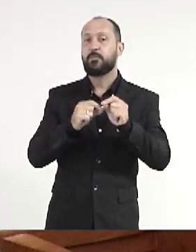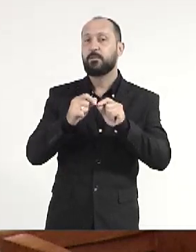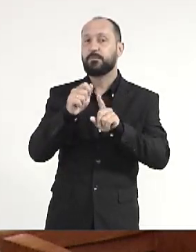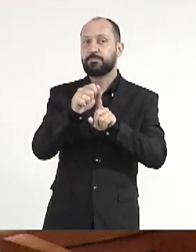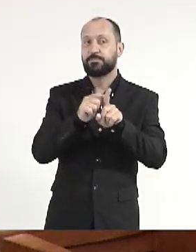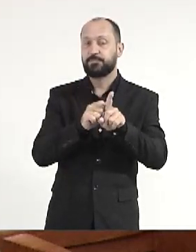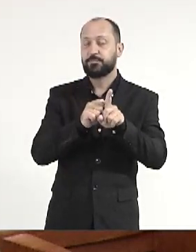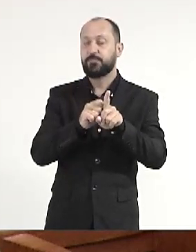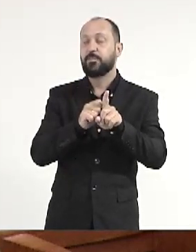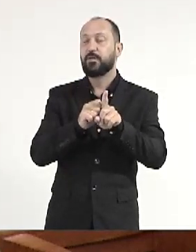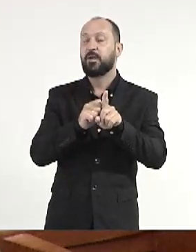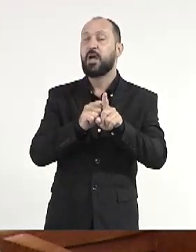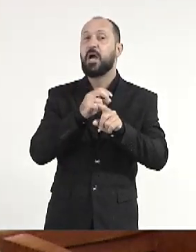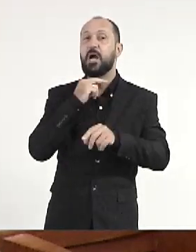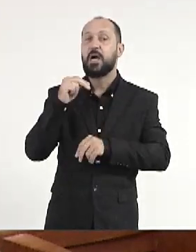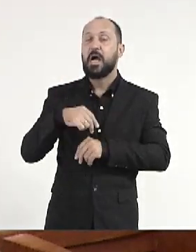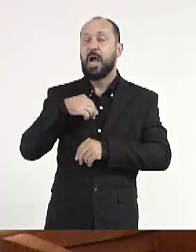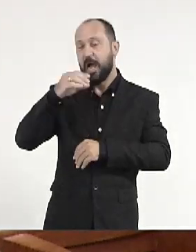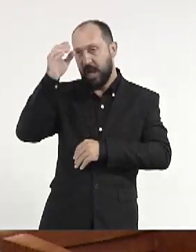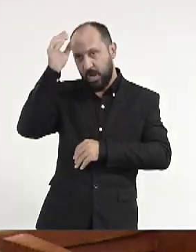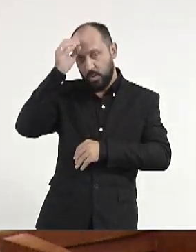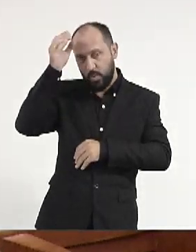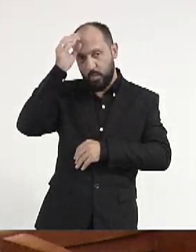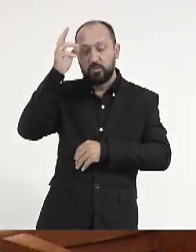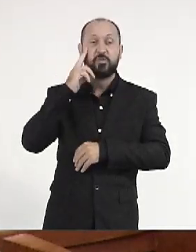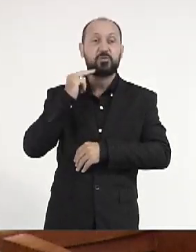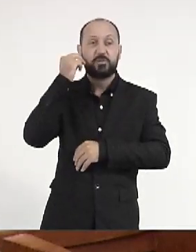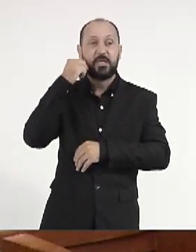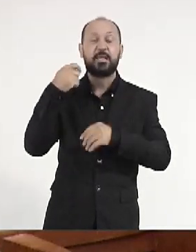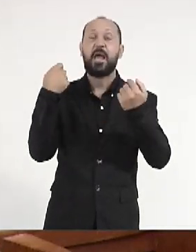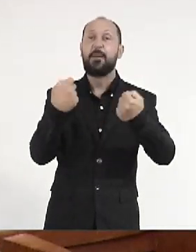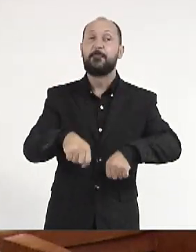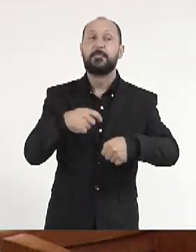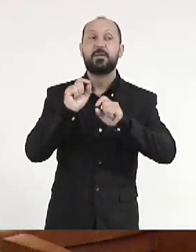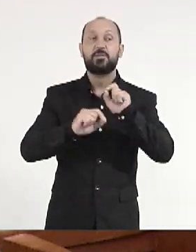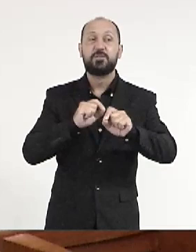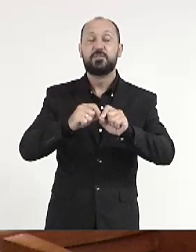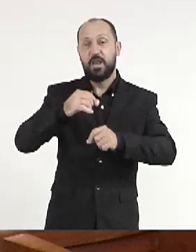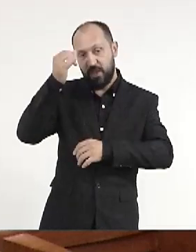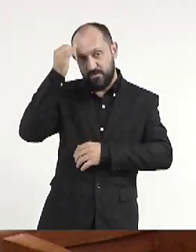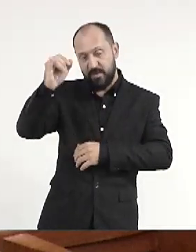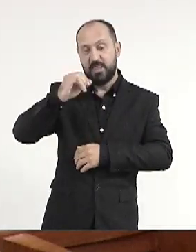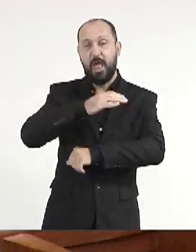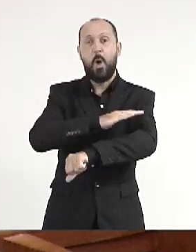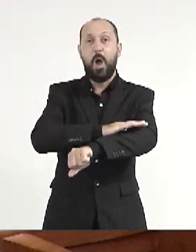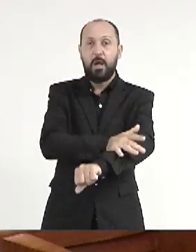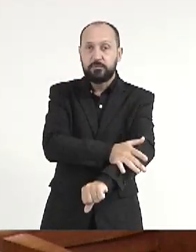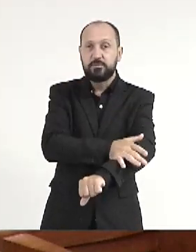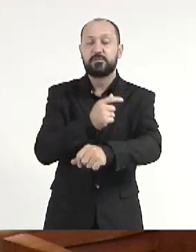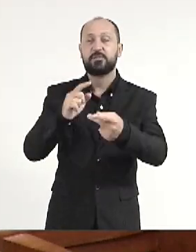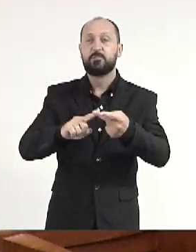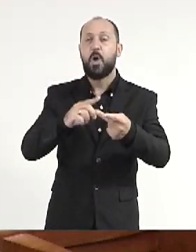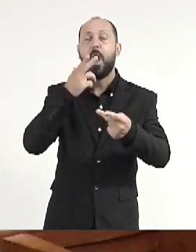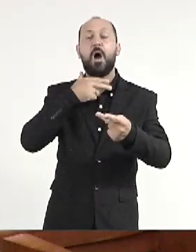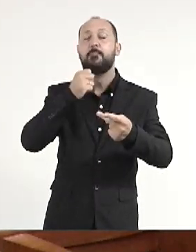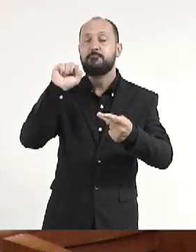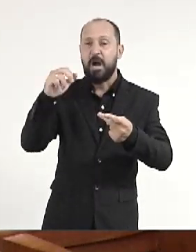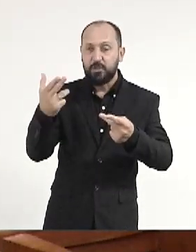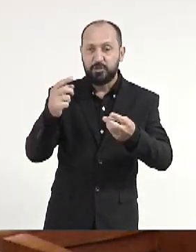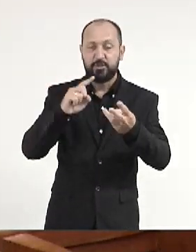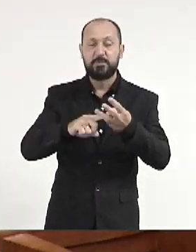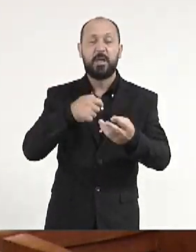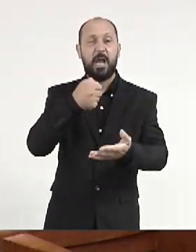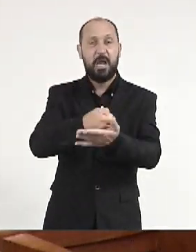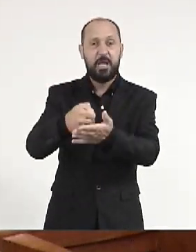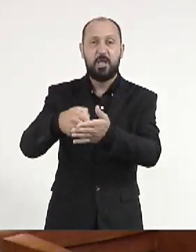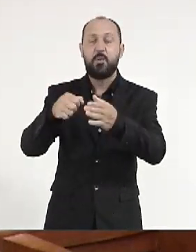de novembro debatendo a consciência negra e a necessidade de se combater o racismo, o machismo e de